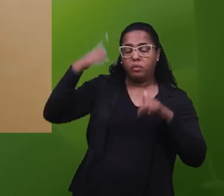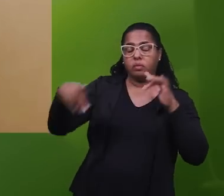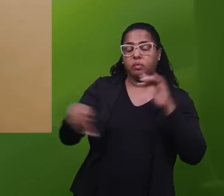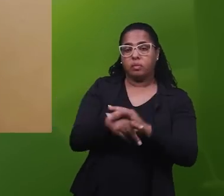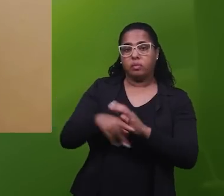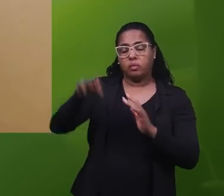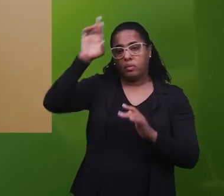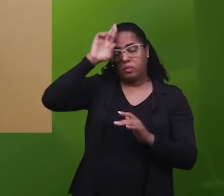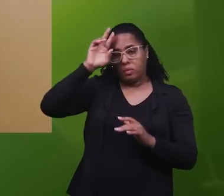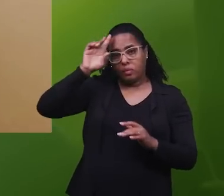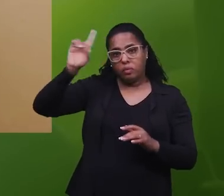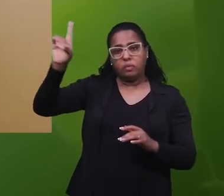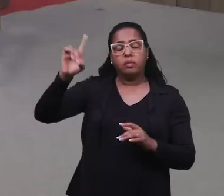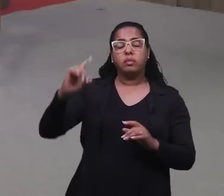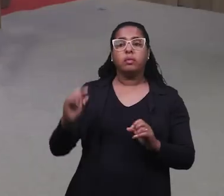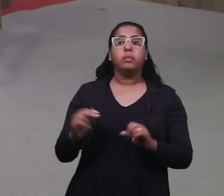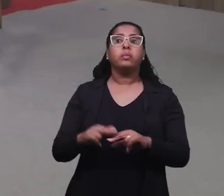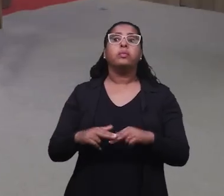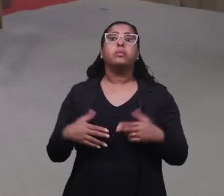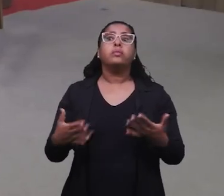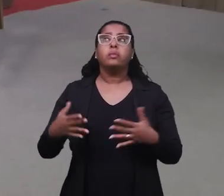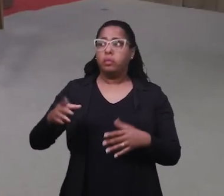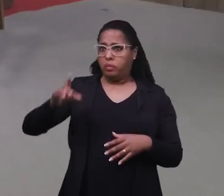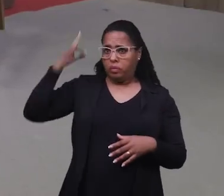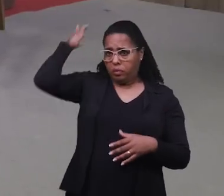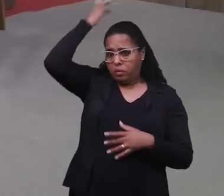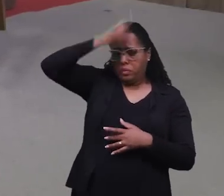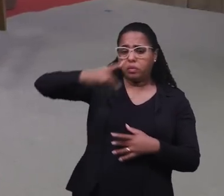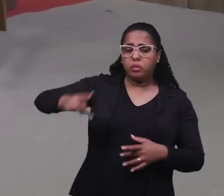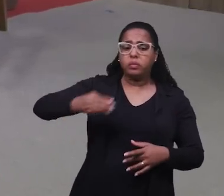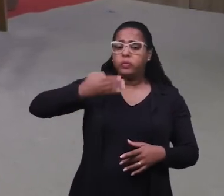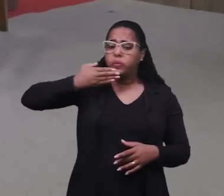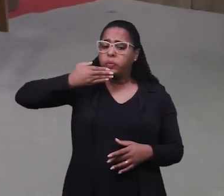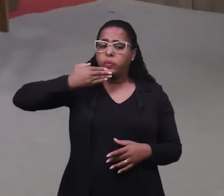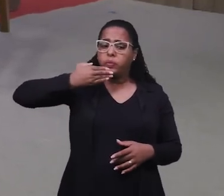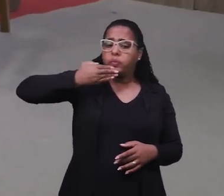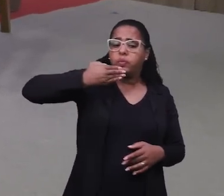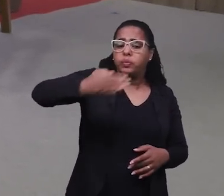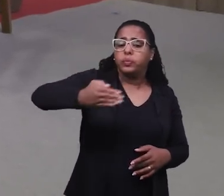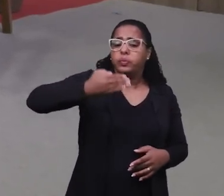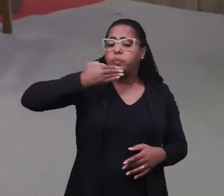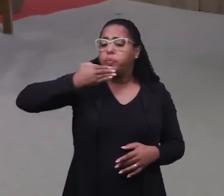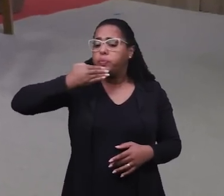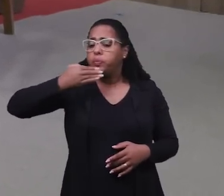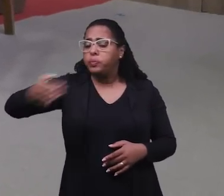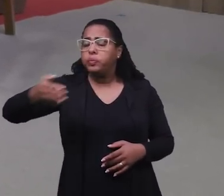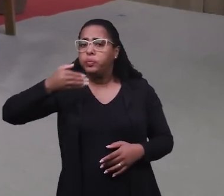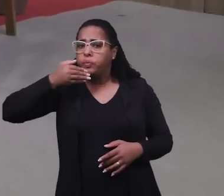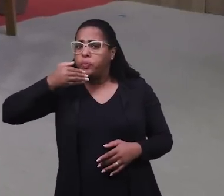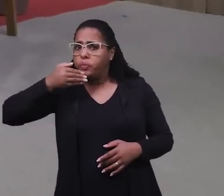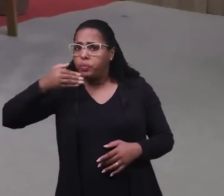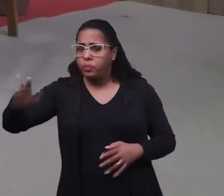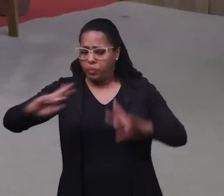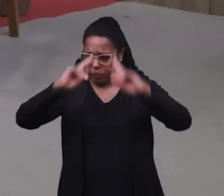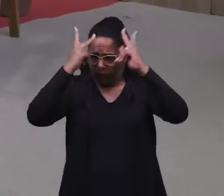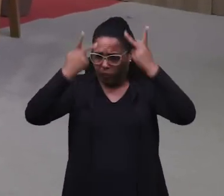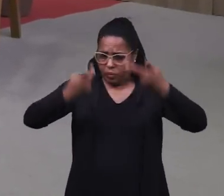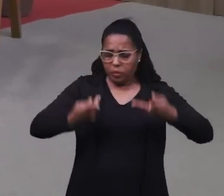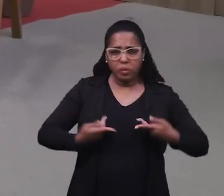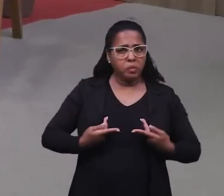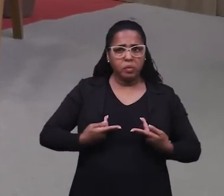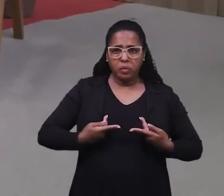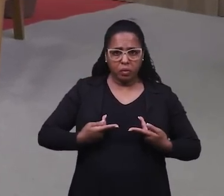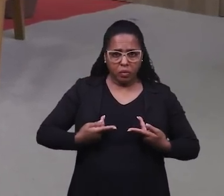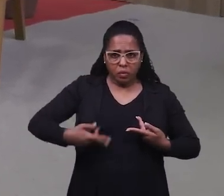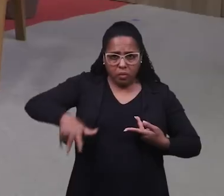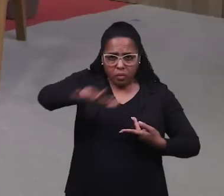que está, na verdade, fazendo o apelo para que, como crentes e o próprio homem em